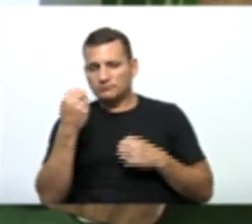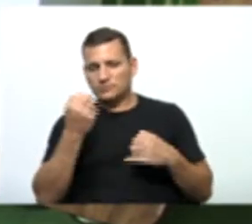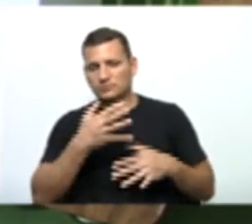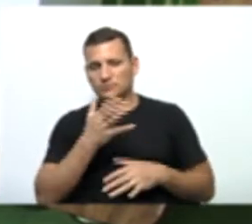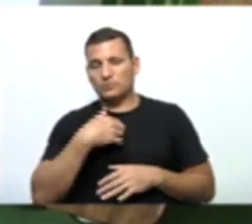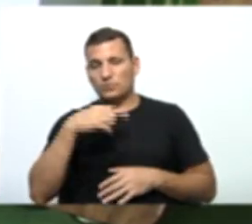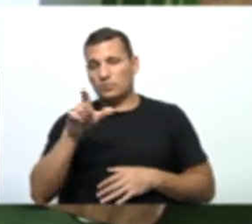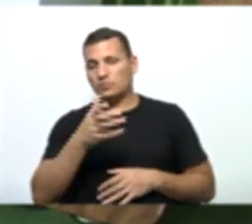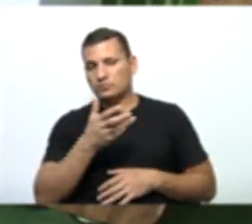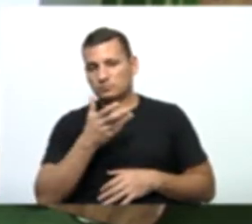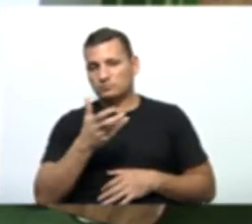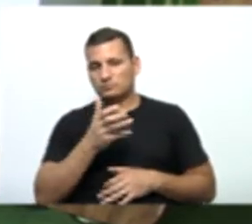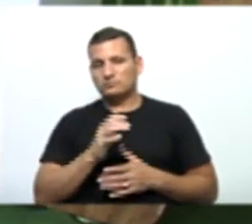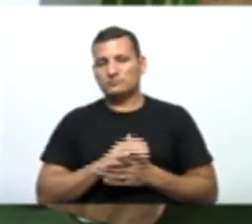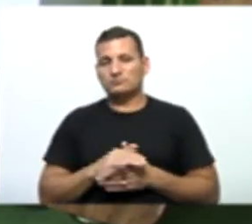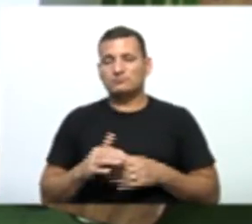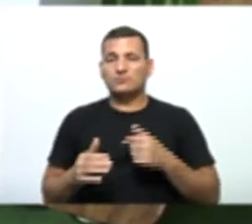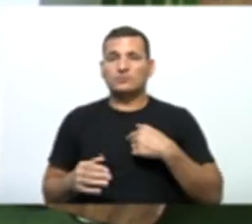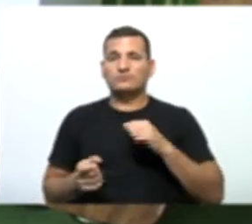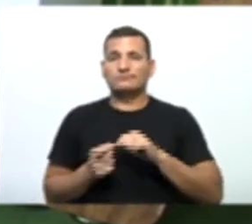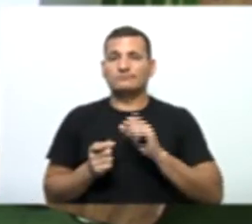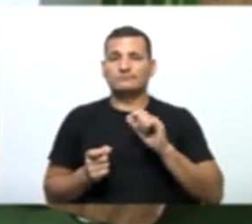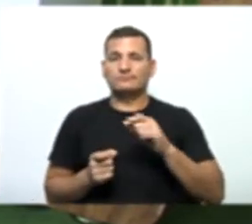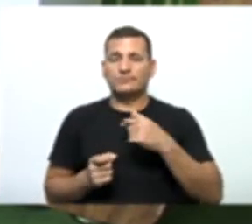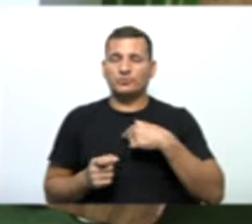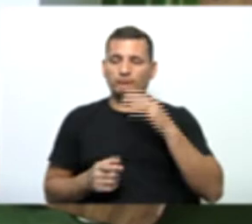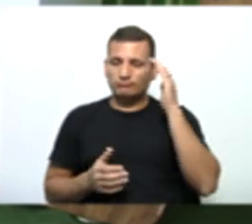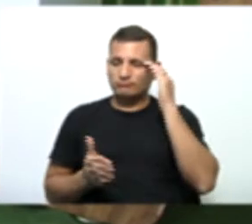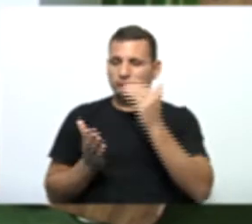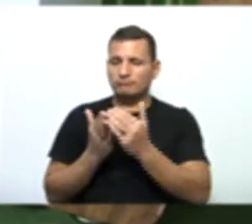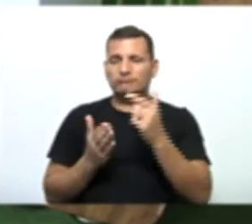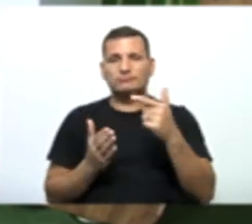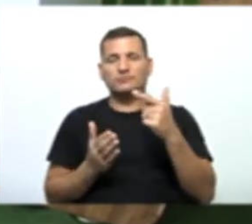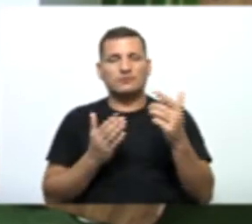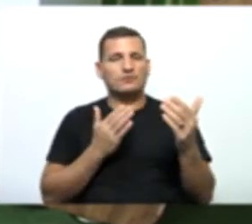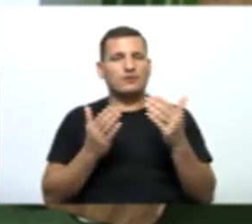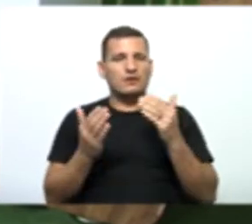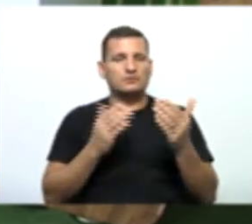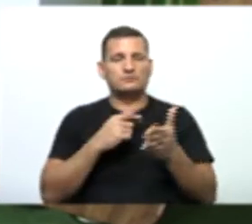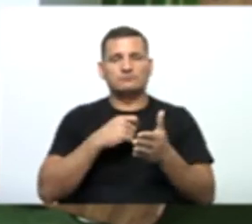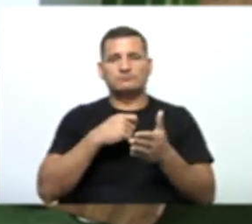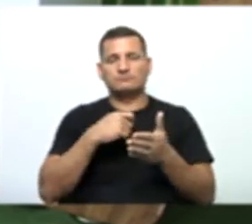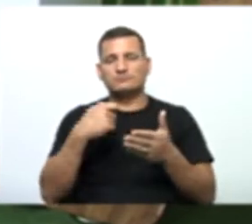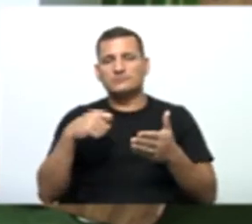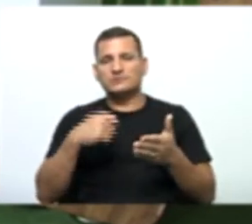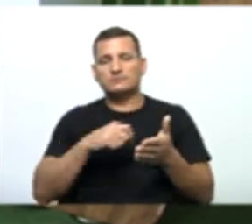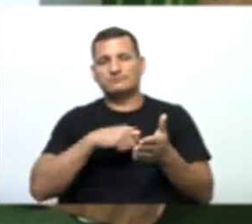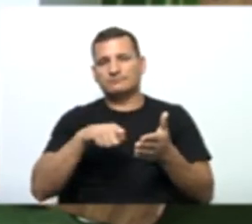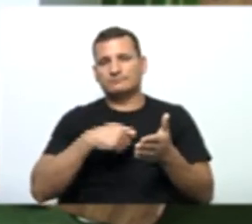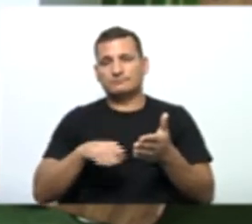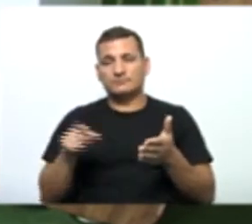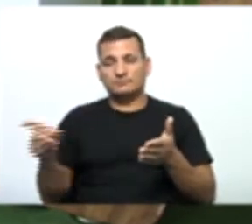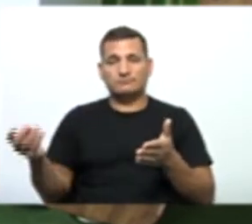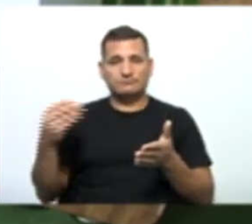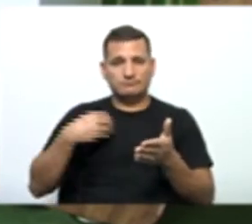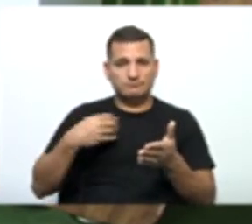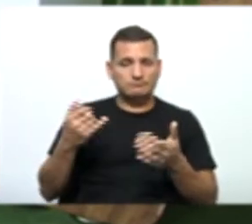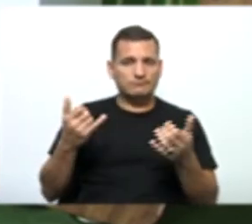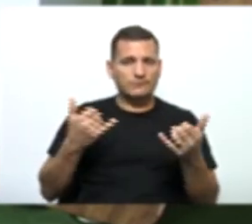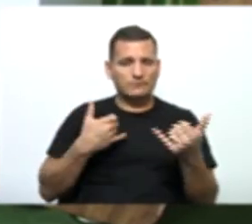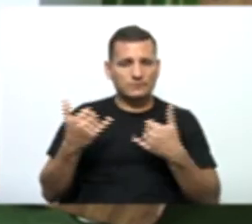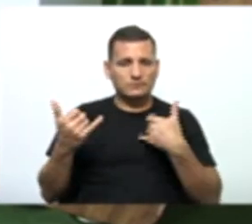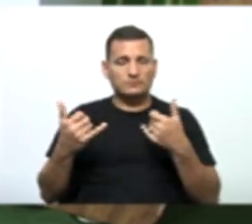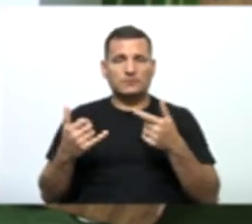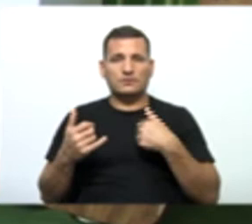você. O que eu fiz? Eu não segui a análise de requisito que eu levantei, né? O meu usuário me passou uma informação,